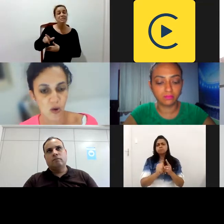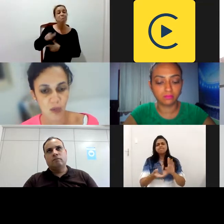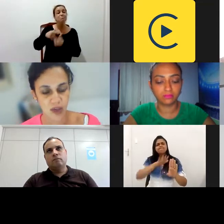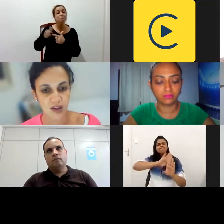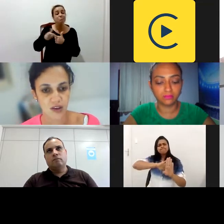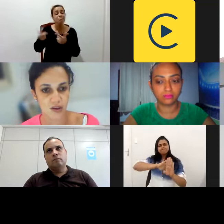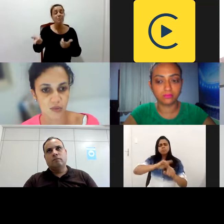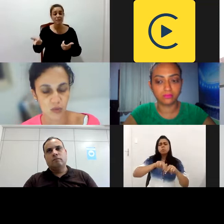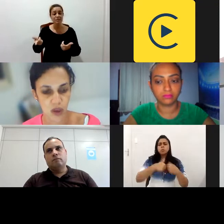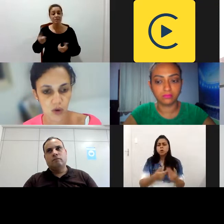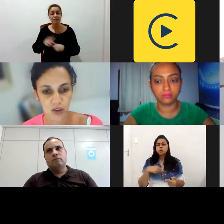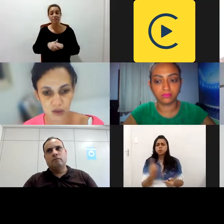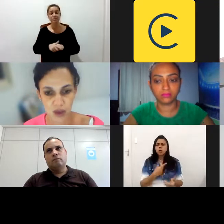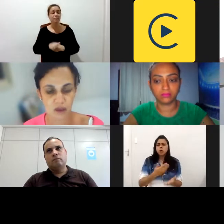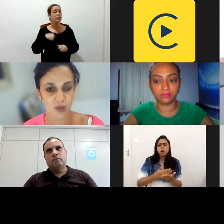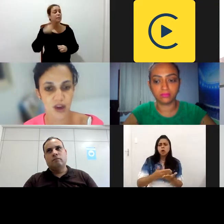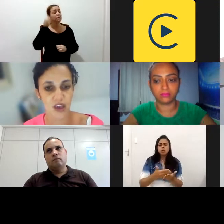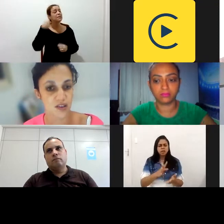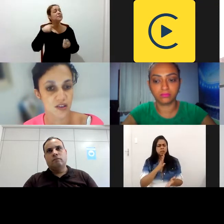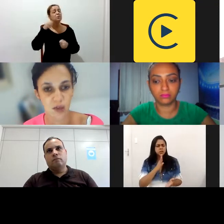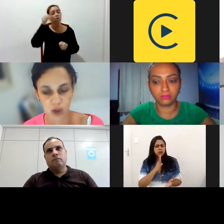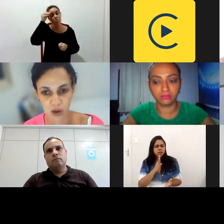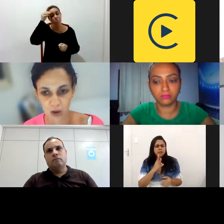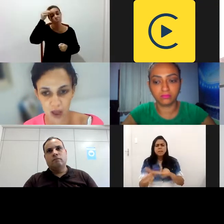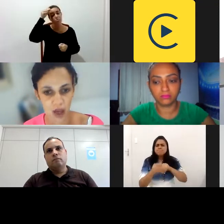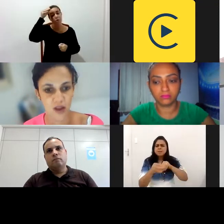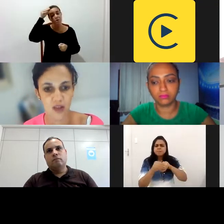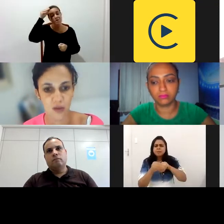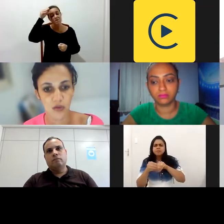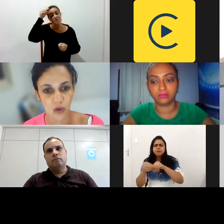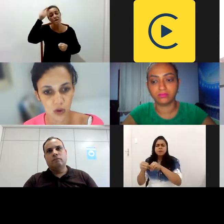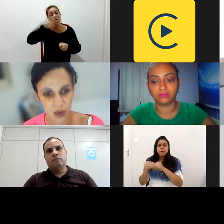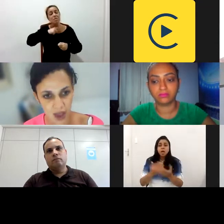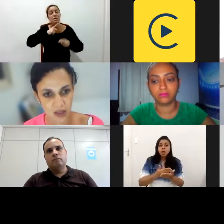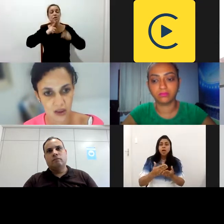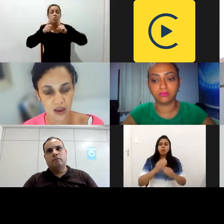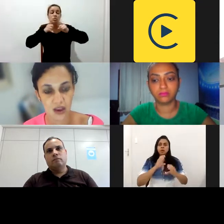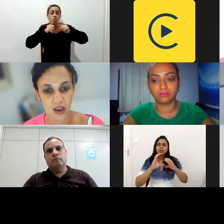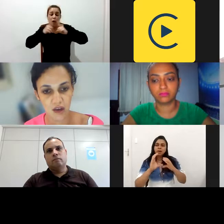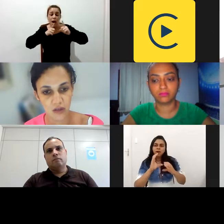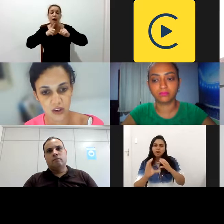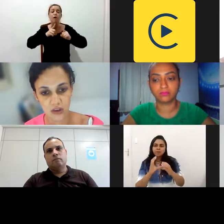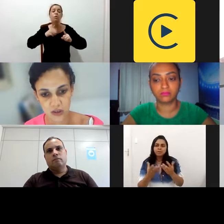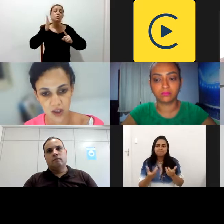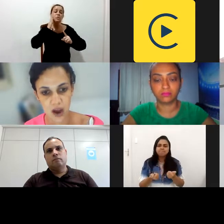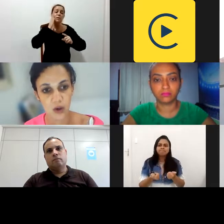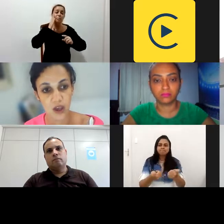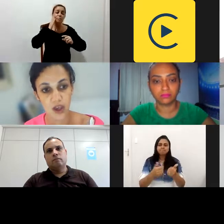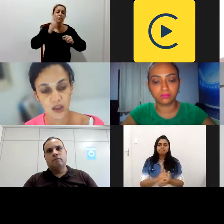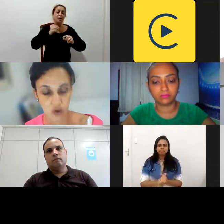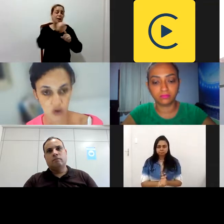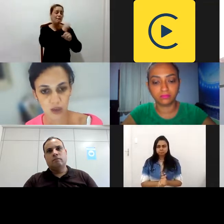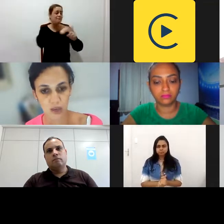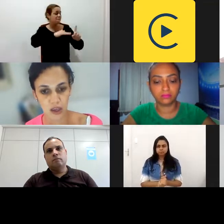gente começa a trazer, né, conhecimento para que eles saibam dialogar, para que eles saibam se colocar, né, na vida social